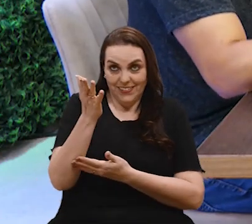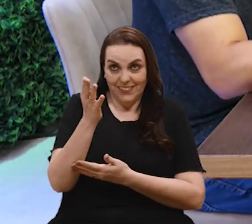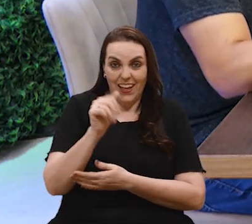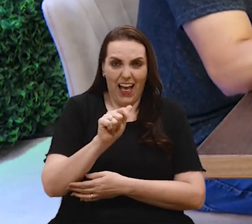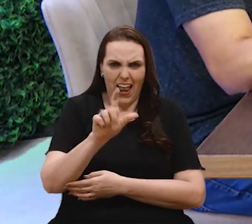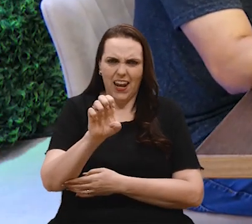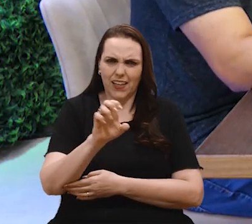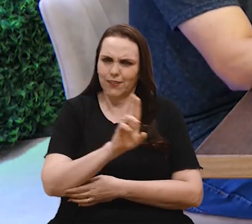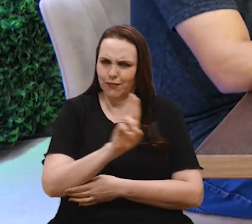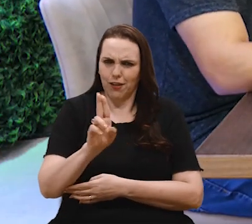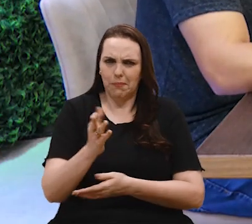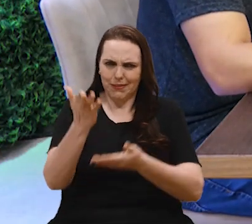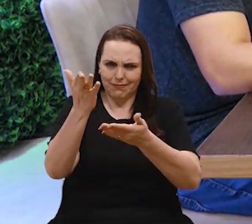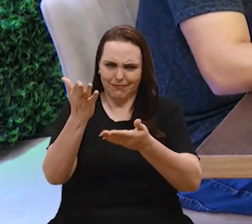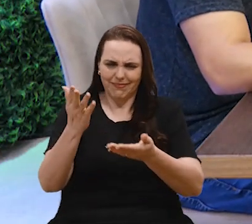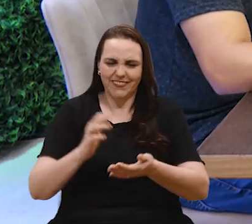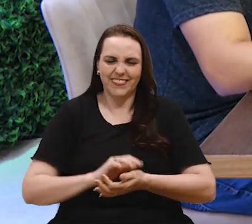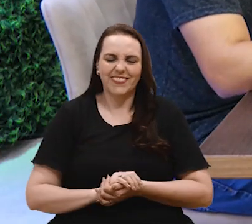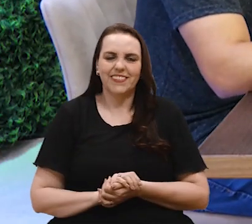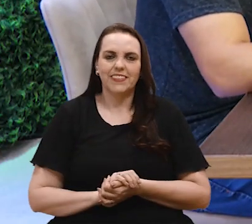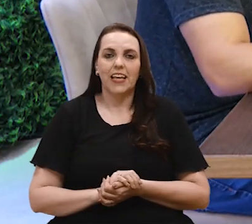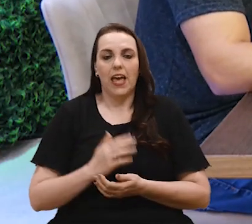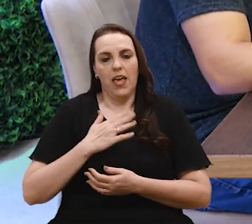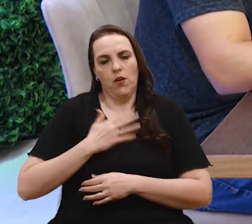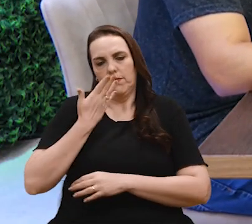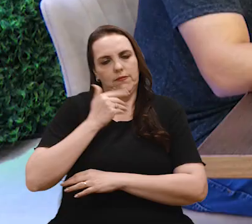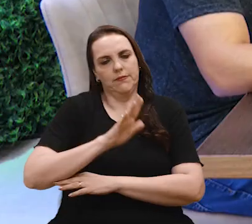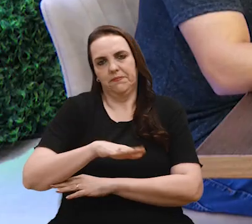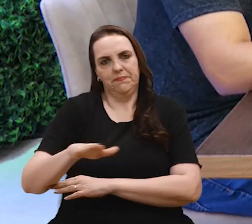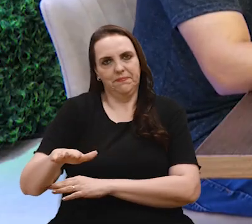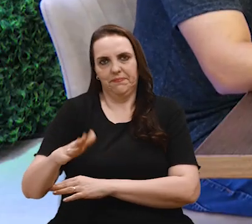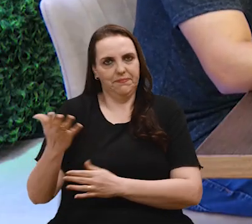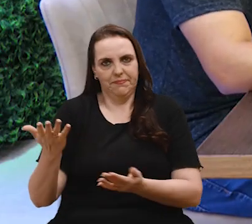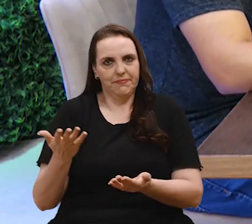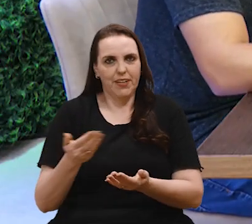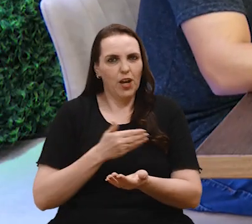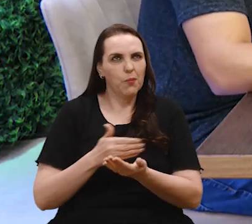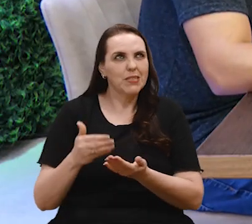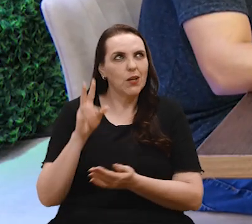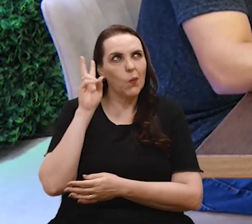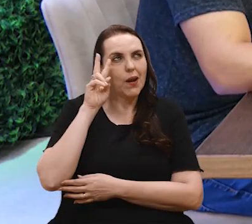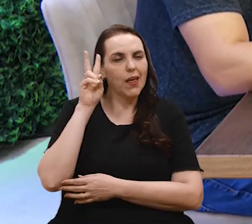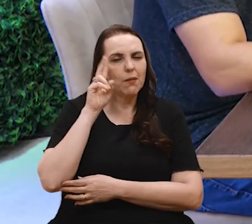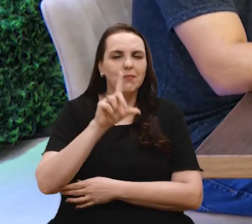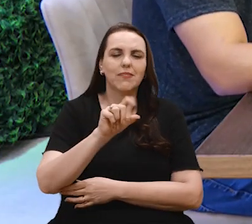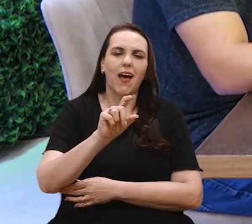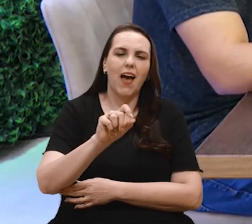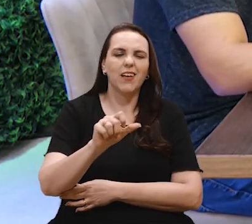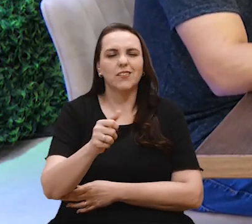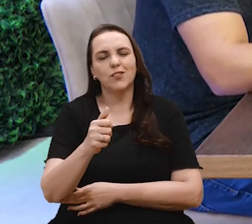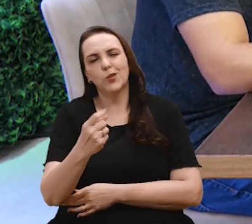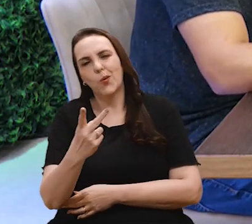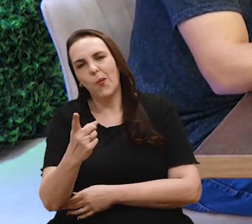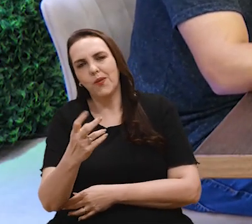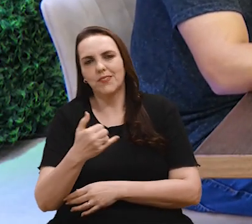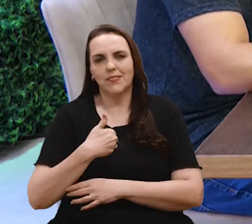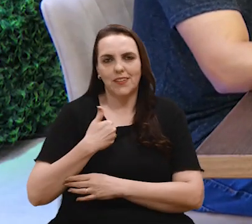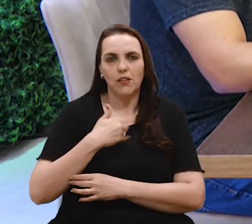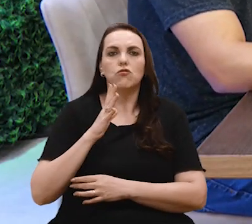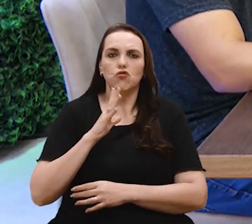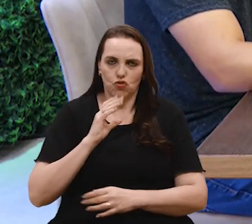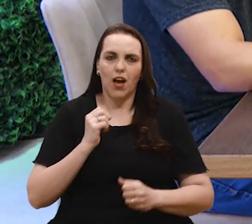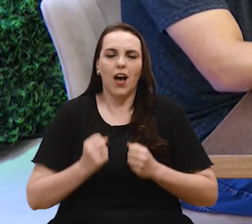nosso grande nome aqui, vai lá. Bom, eu já, desde criança, né, desde os meus, que eu lembro, assim, 10, 11, 12 anos, eu já